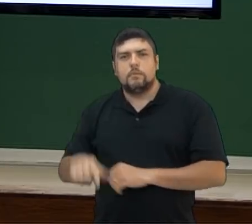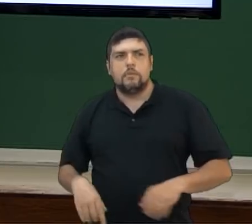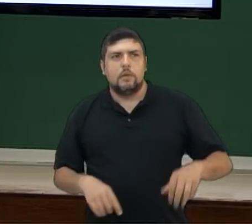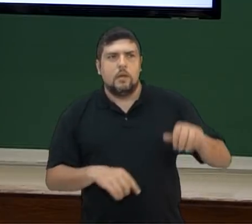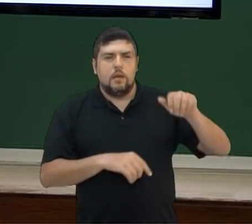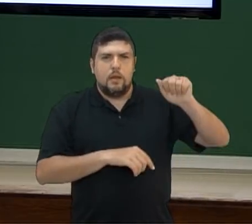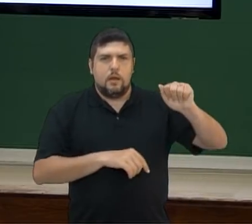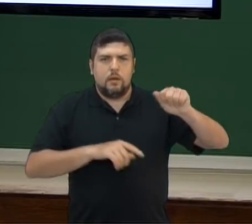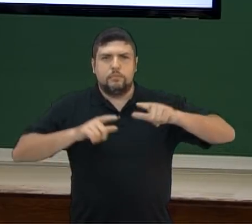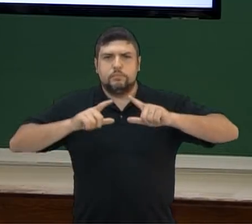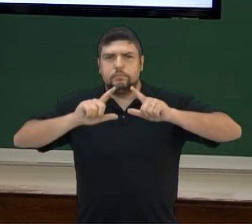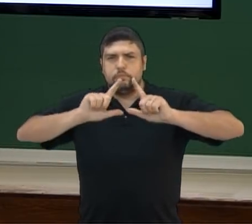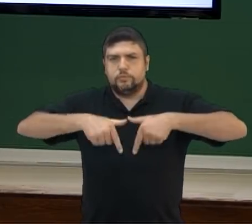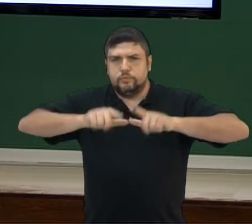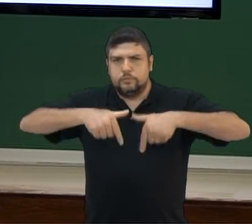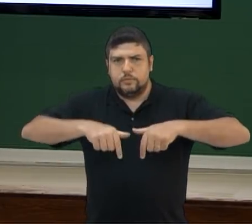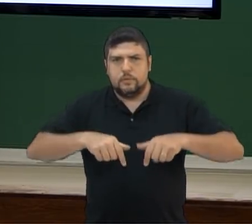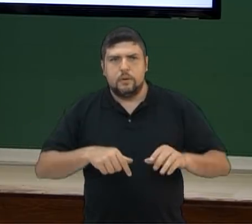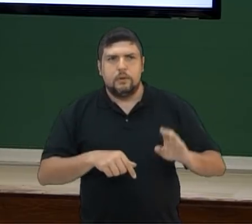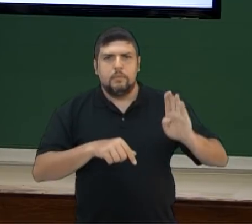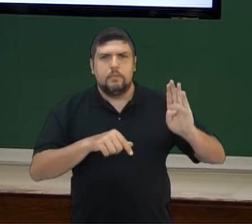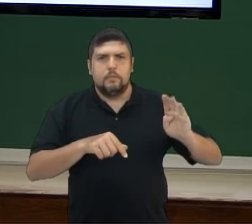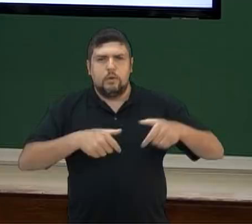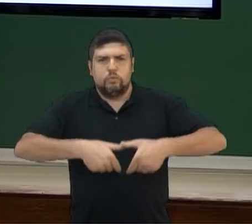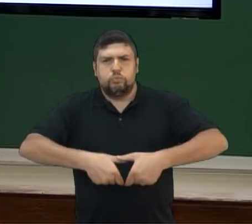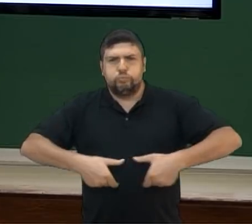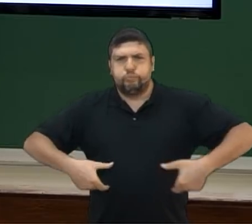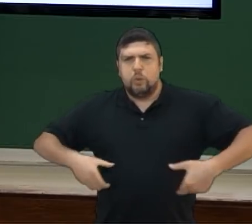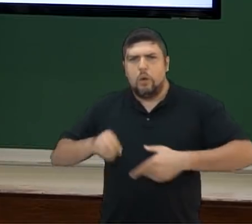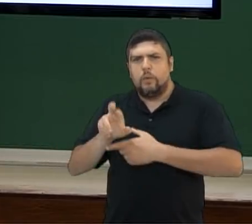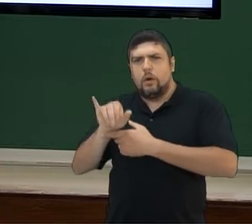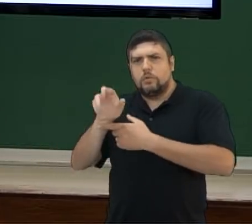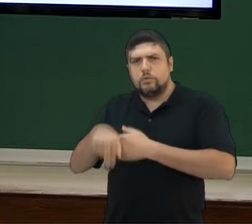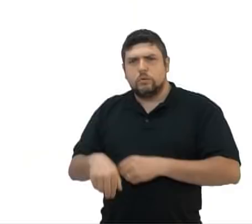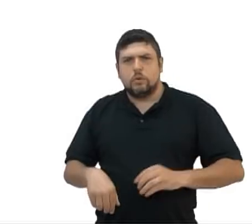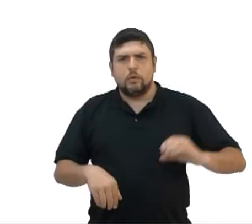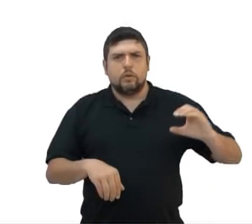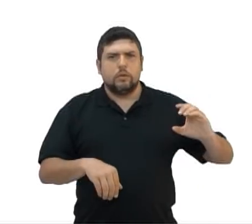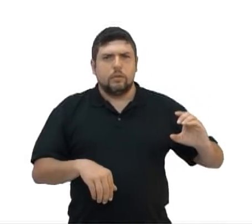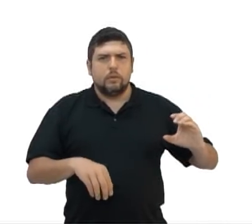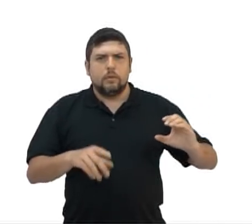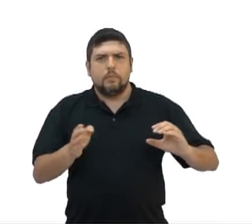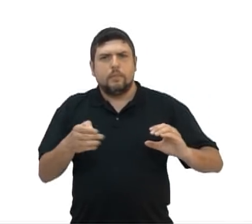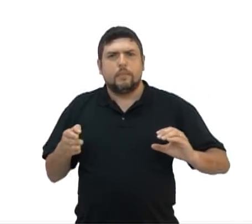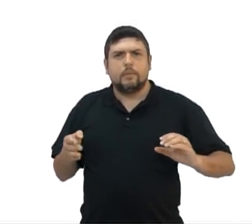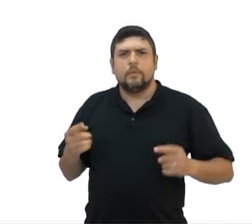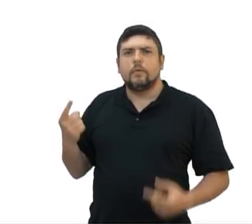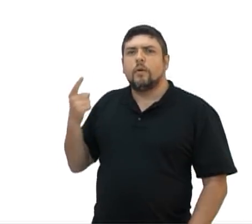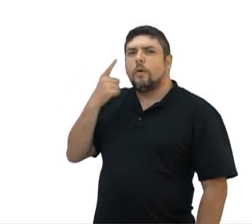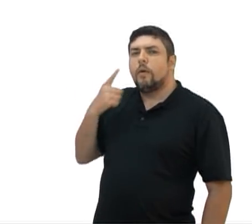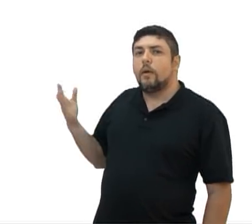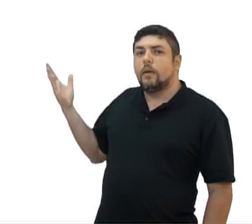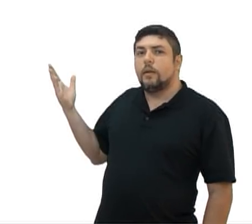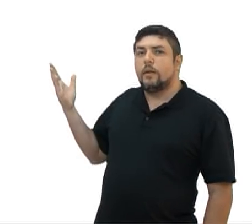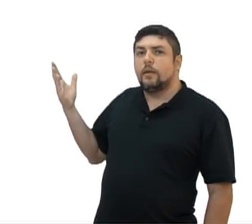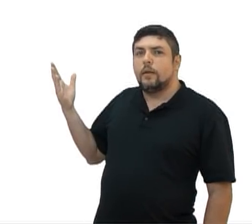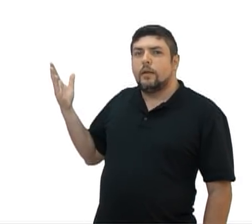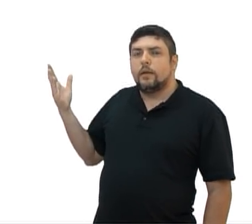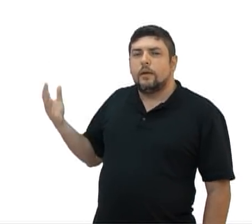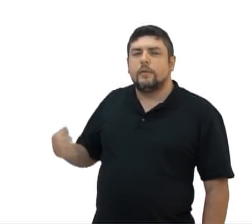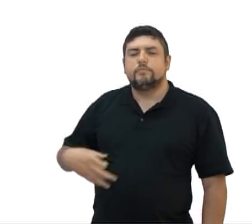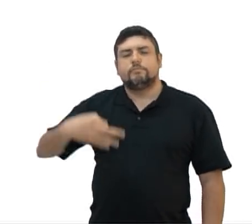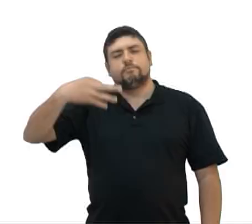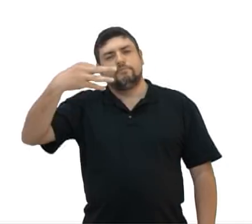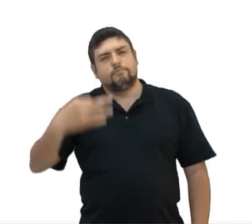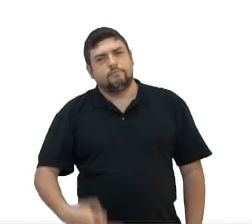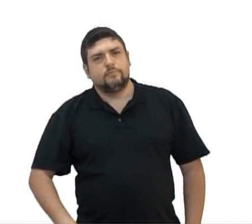Órion. C, o peixe. Qual você marcou? Vamos descobrir qual é a correta? Letra A, estrela